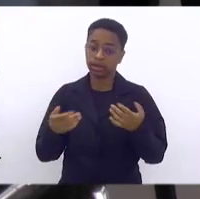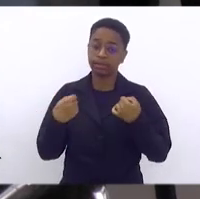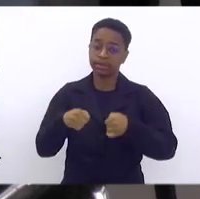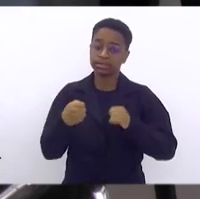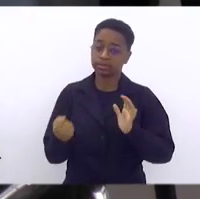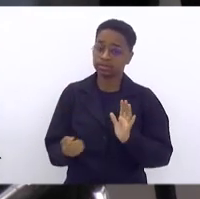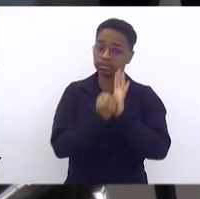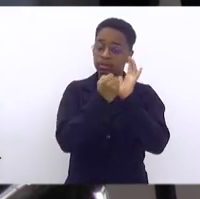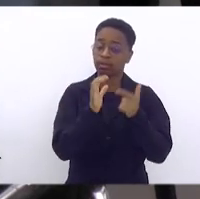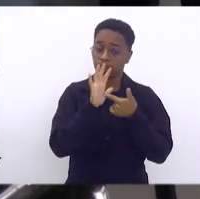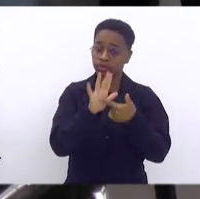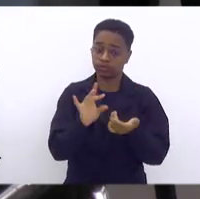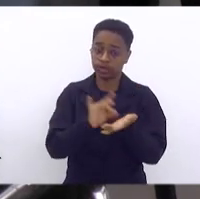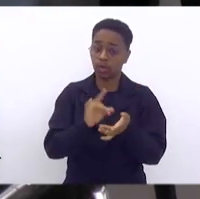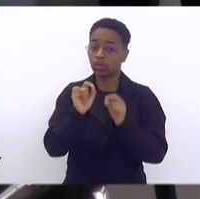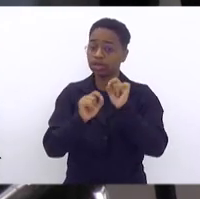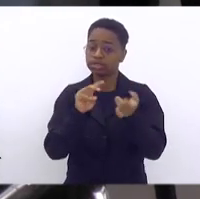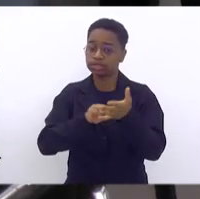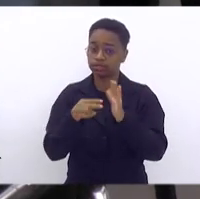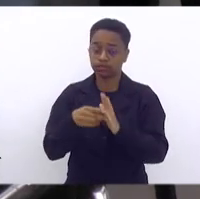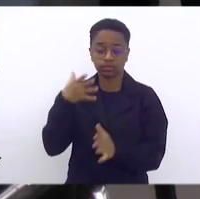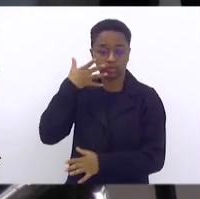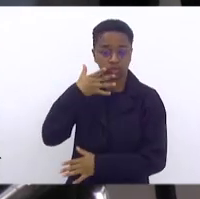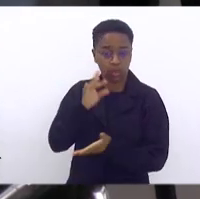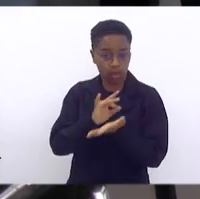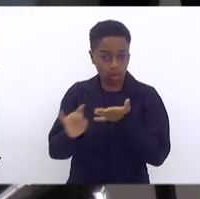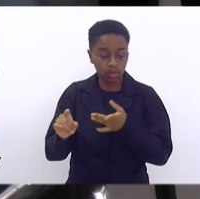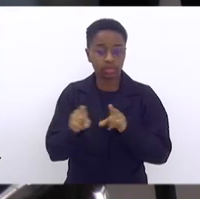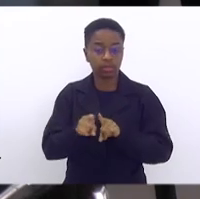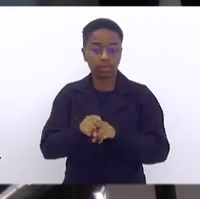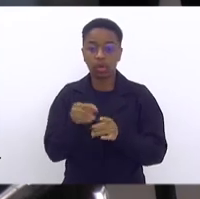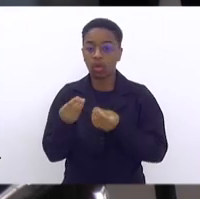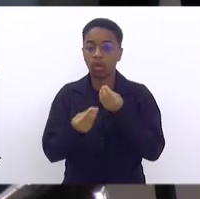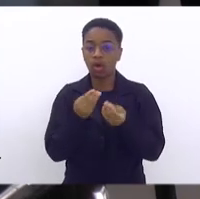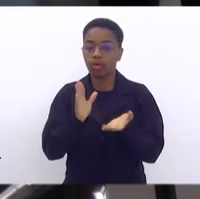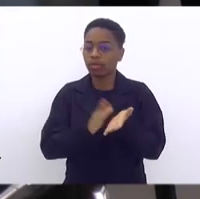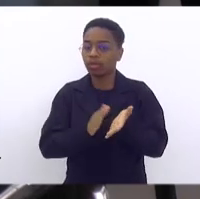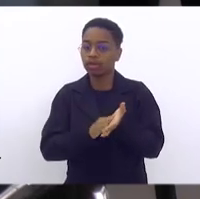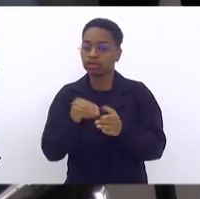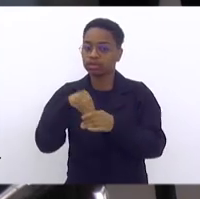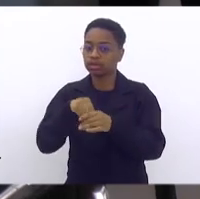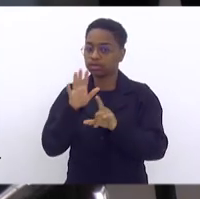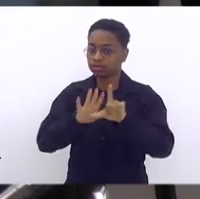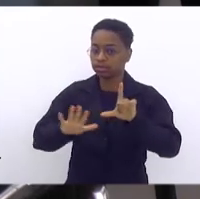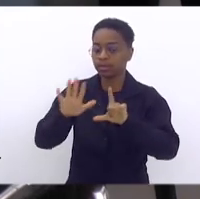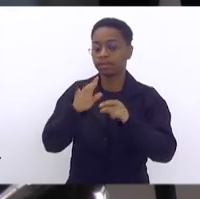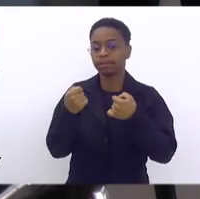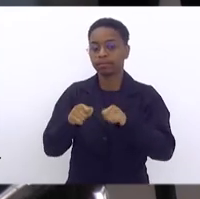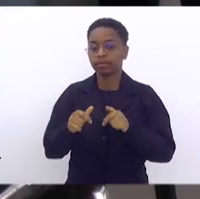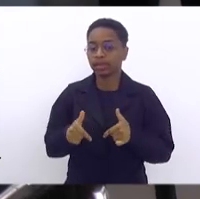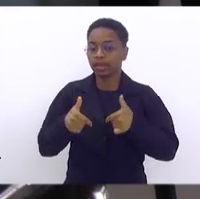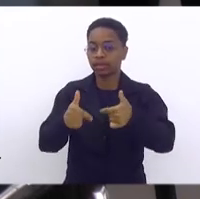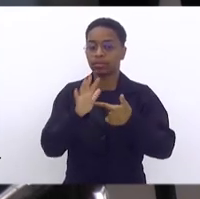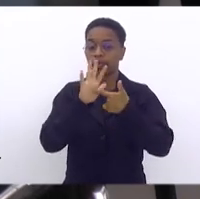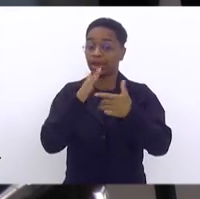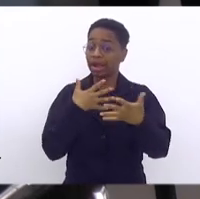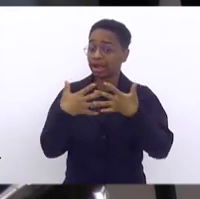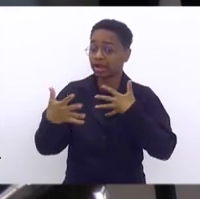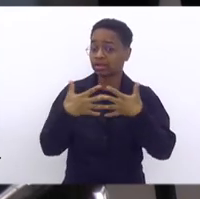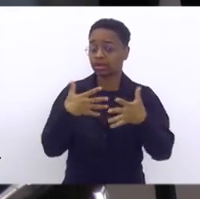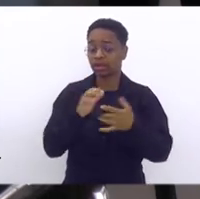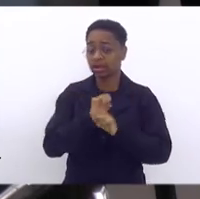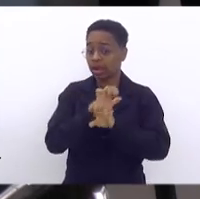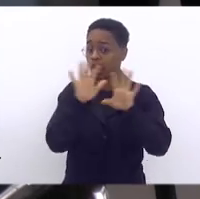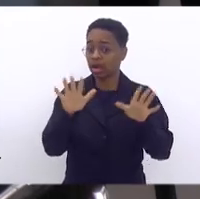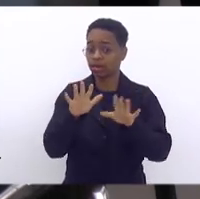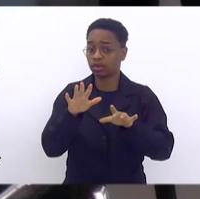do que é discurso de ódio e a cobrança também em cima das plataformas para que elas ajam com transparência, indicando